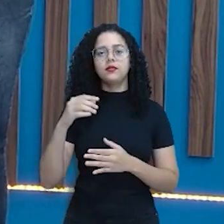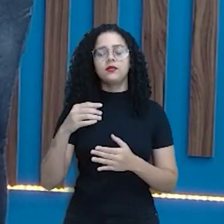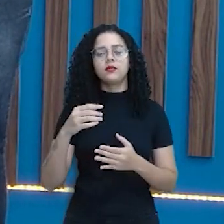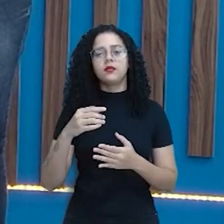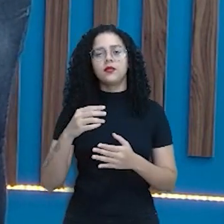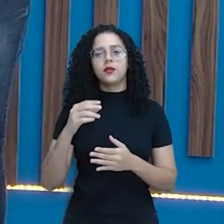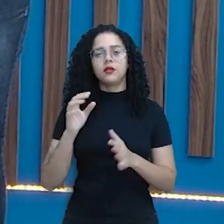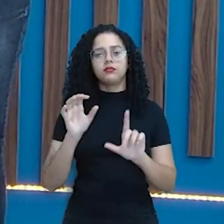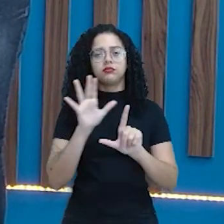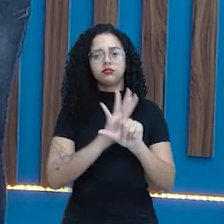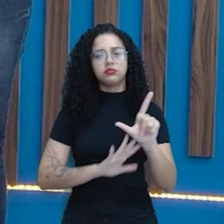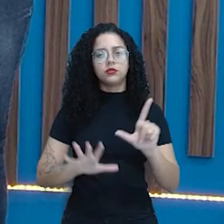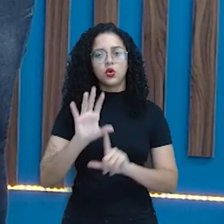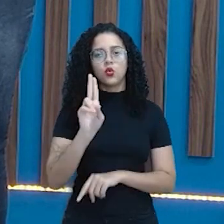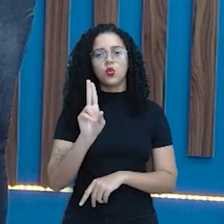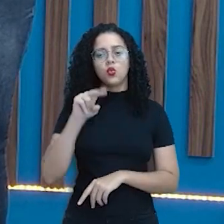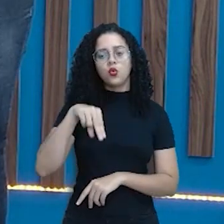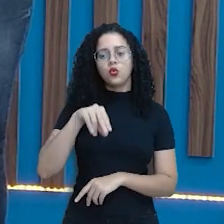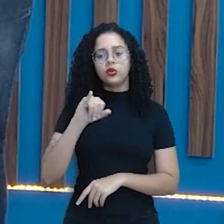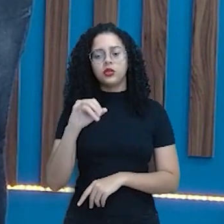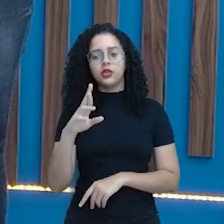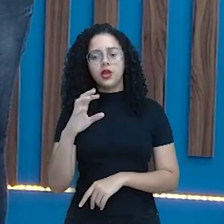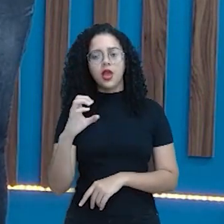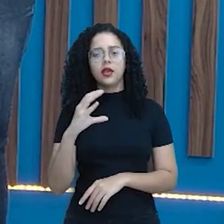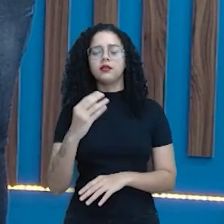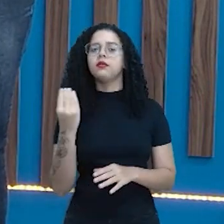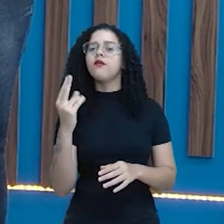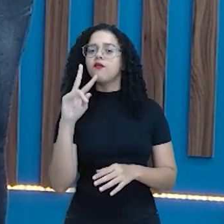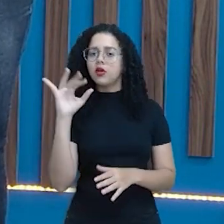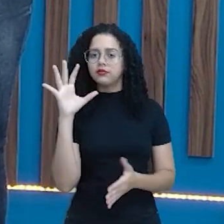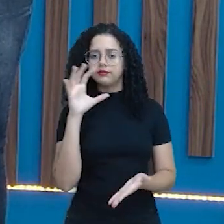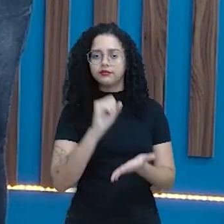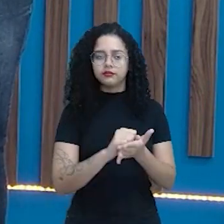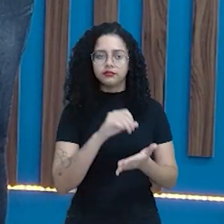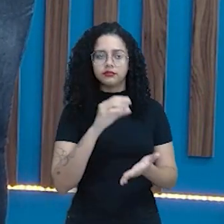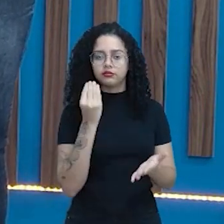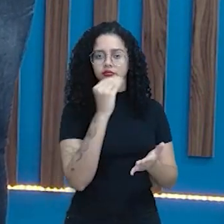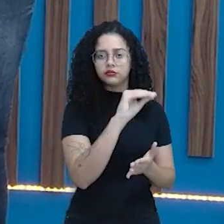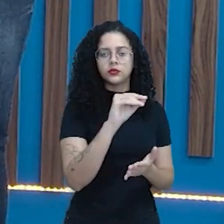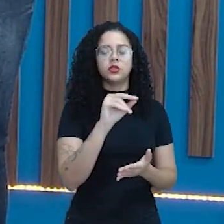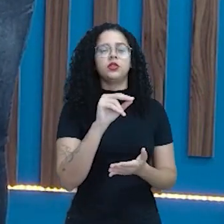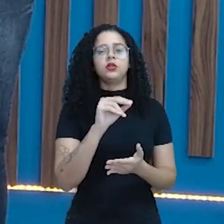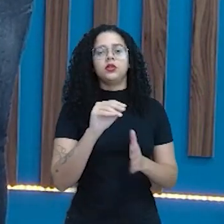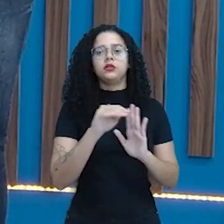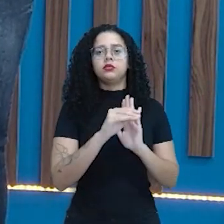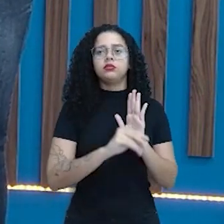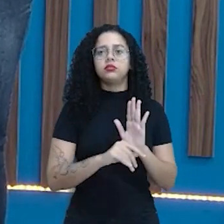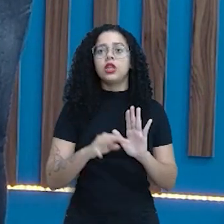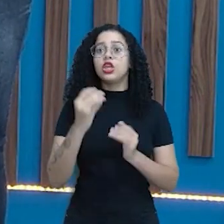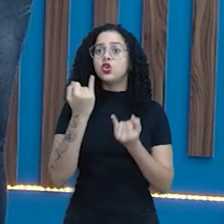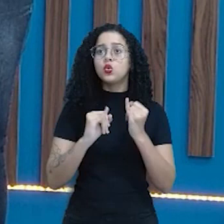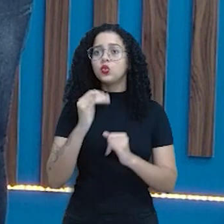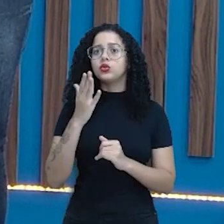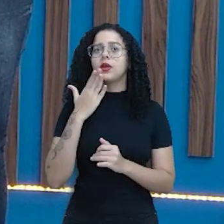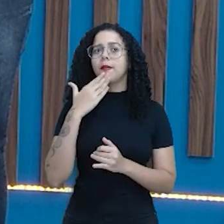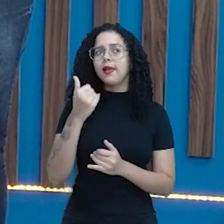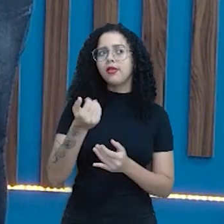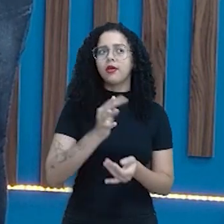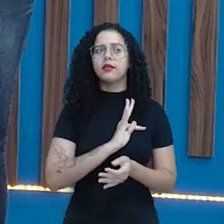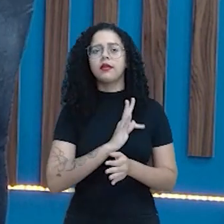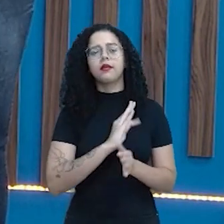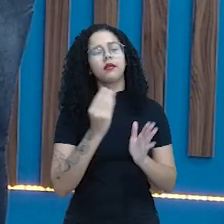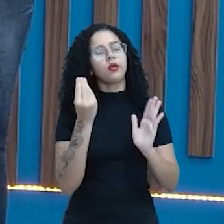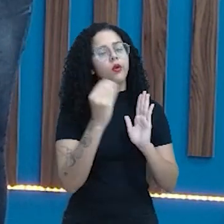Unirec, você vai colocar essa lista. Indústrias que acredito que é melhor a técnica. E aí